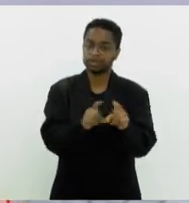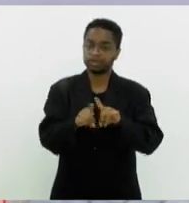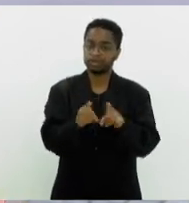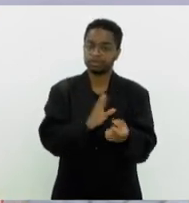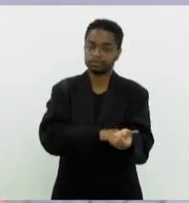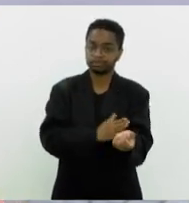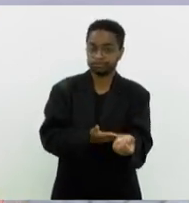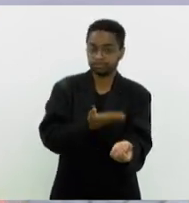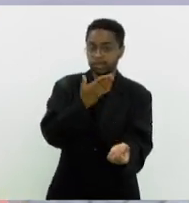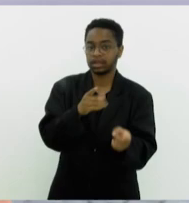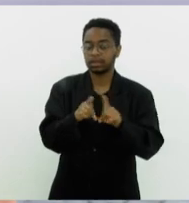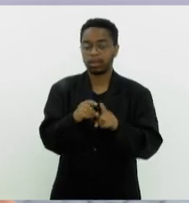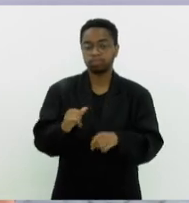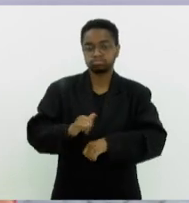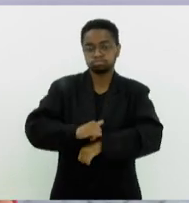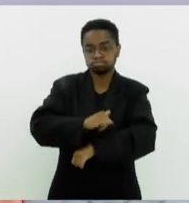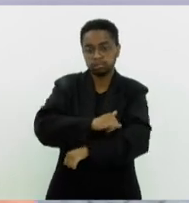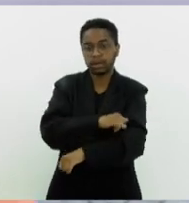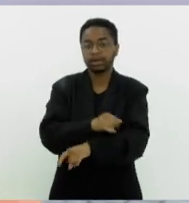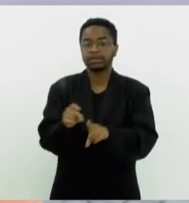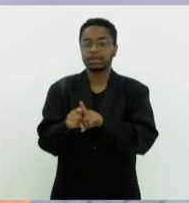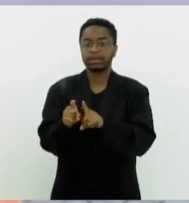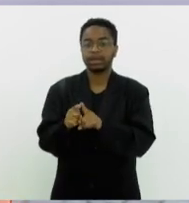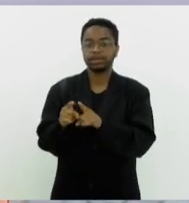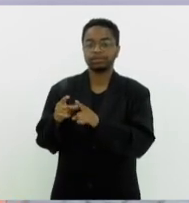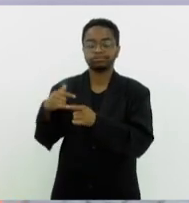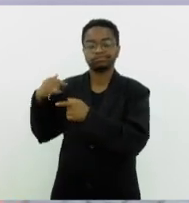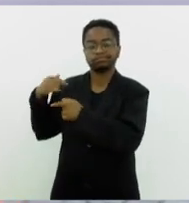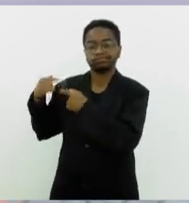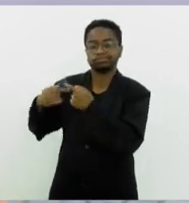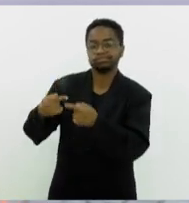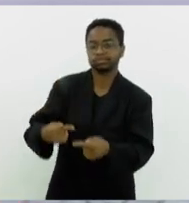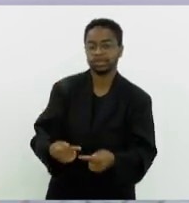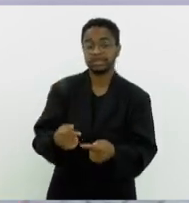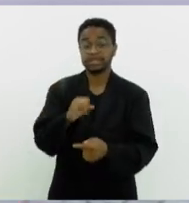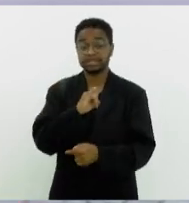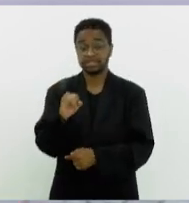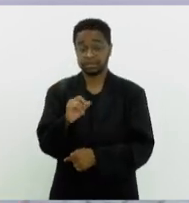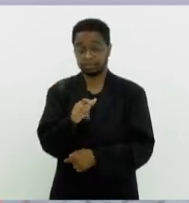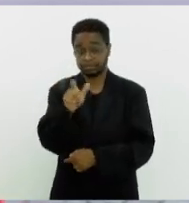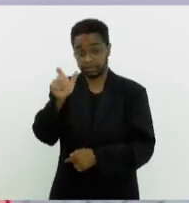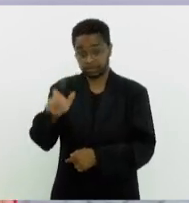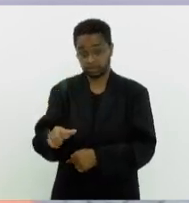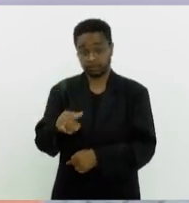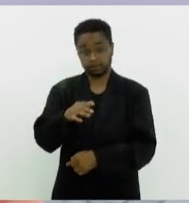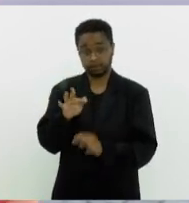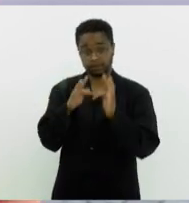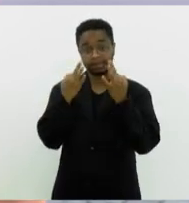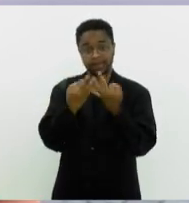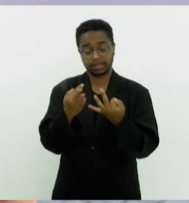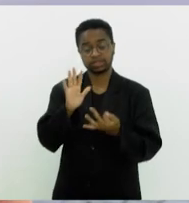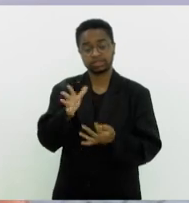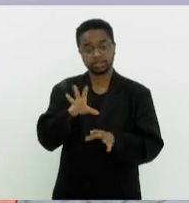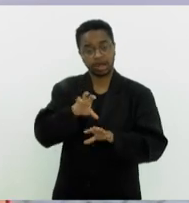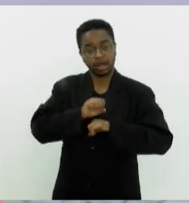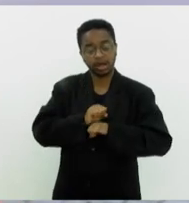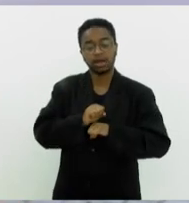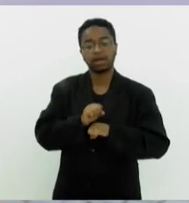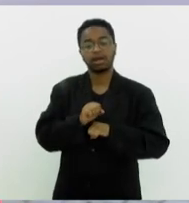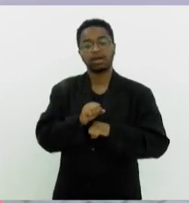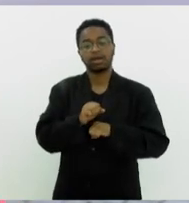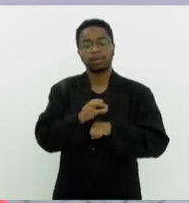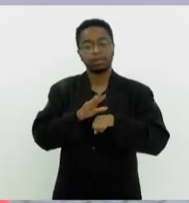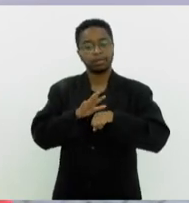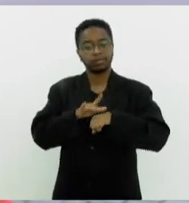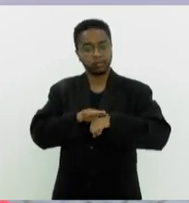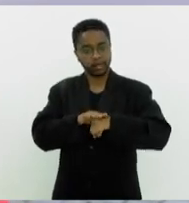Falou da obesidade e da história familiar. Se você tem alguém na sua família que já teve problema renal ou precisou dialisar, você